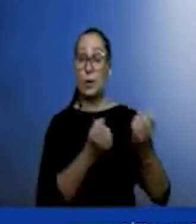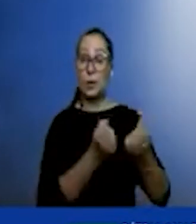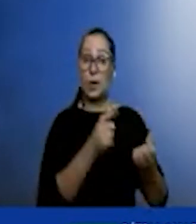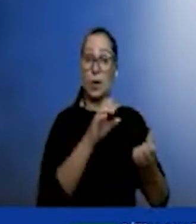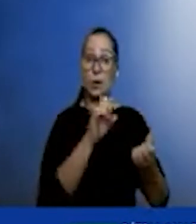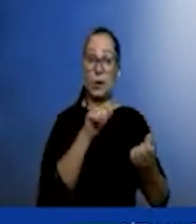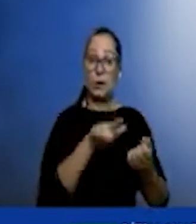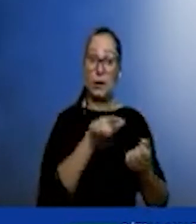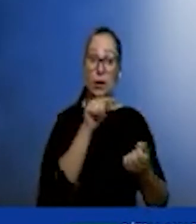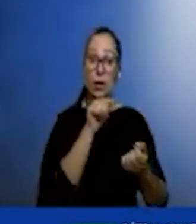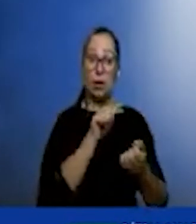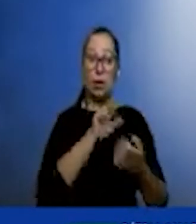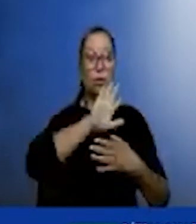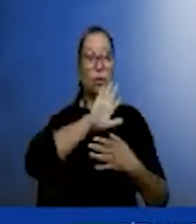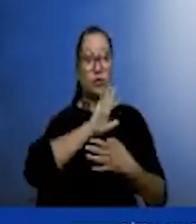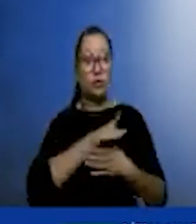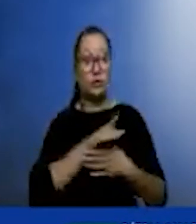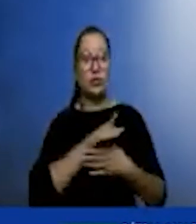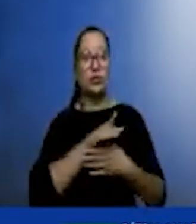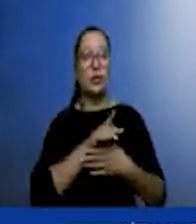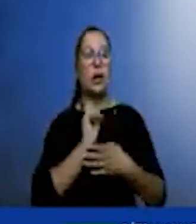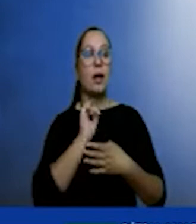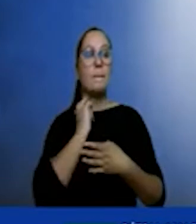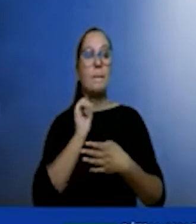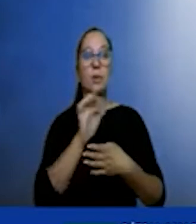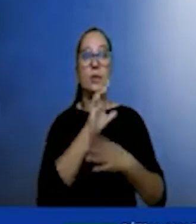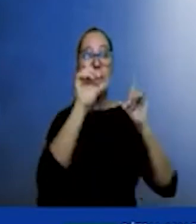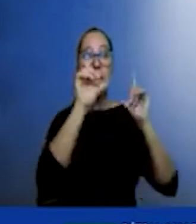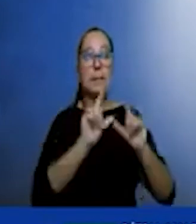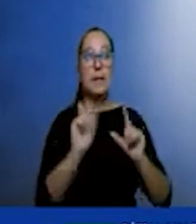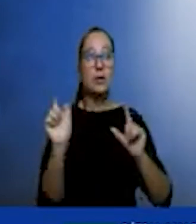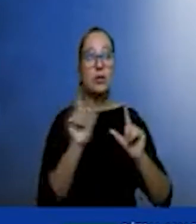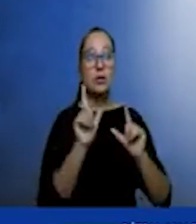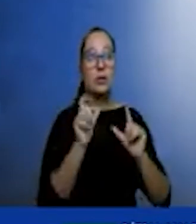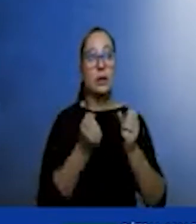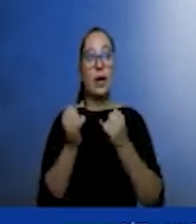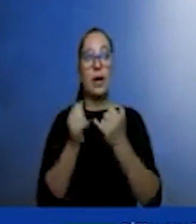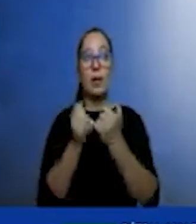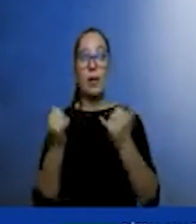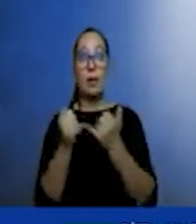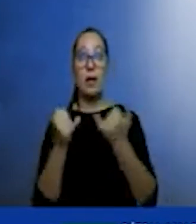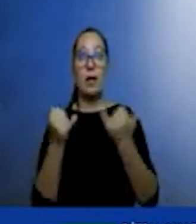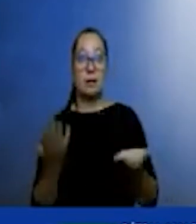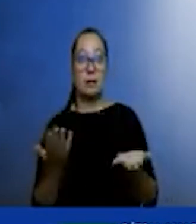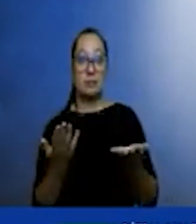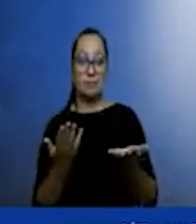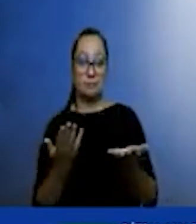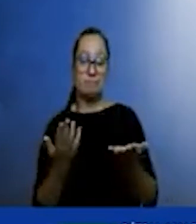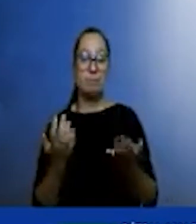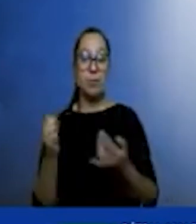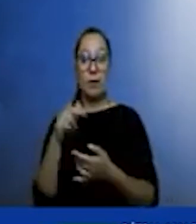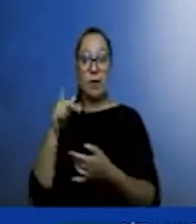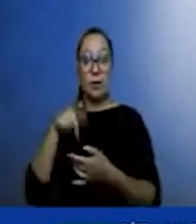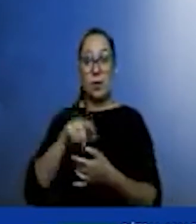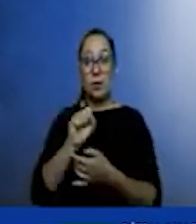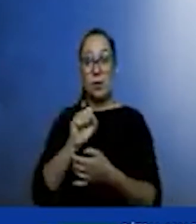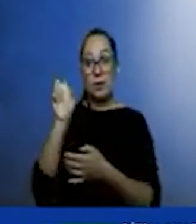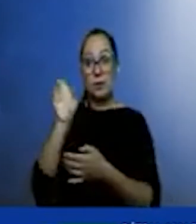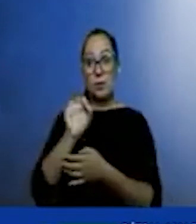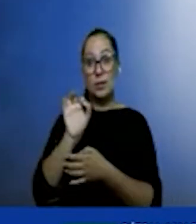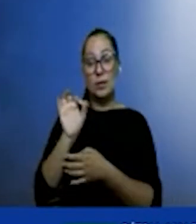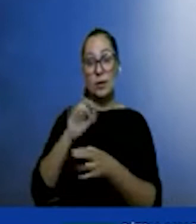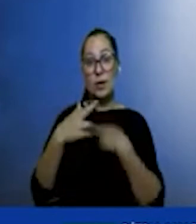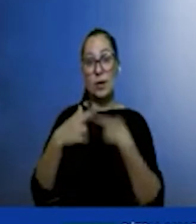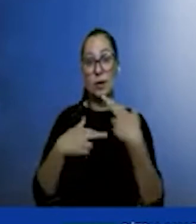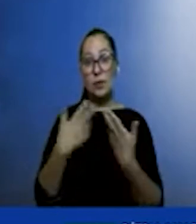hidratado já polui menos do que um carro elétrico, mesmo no Brasil, que a matriz elétrica é 85% renovável. Quando eu coloco